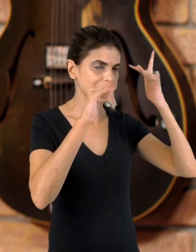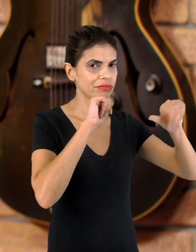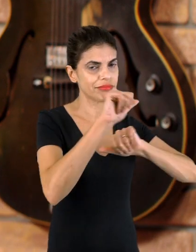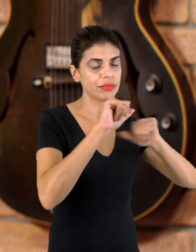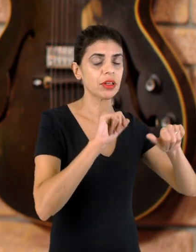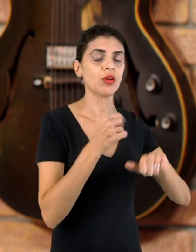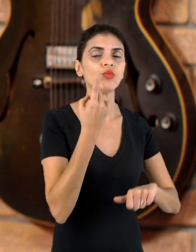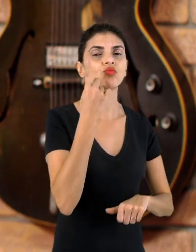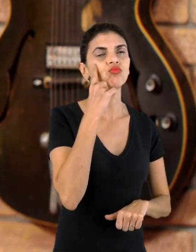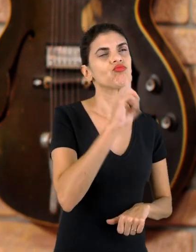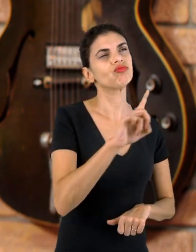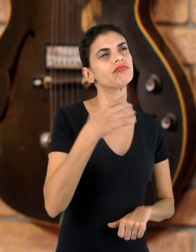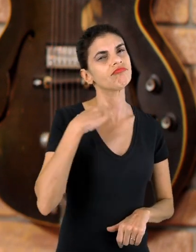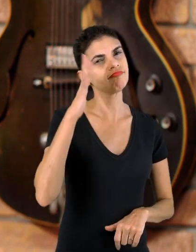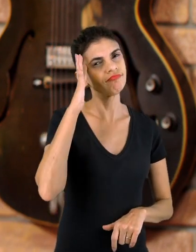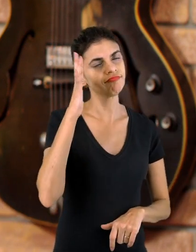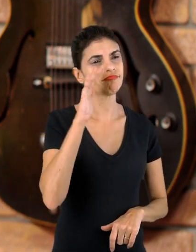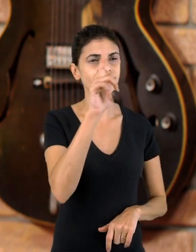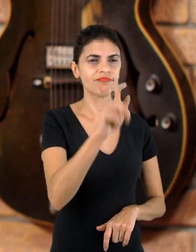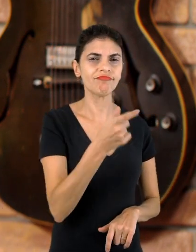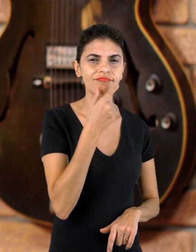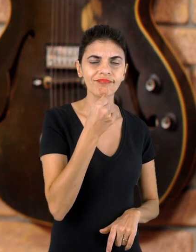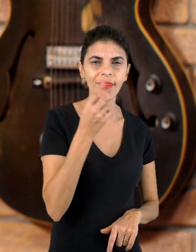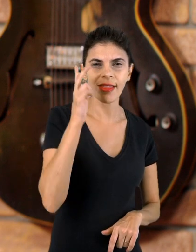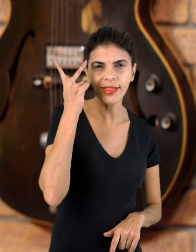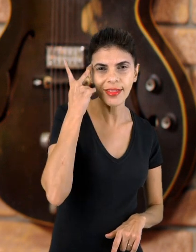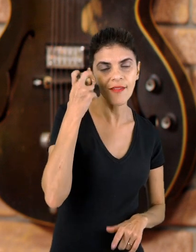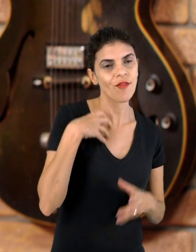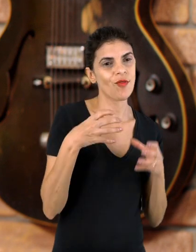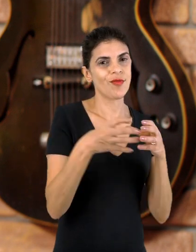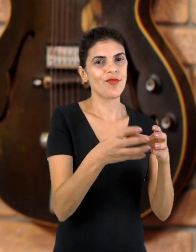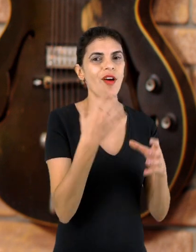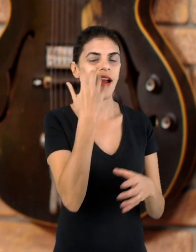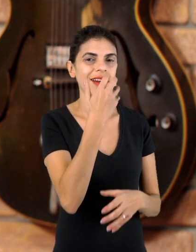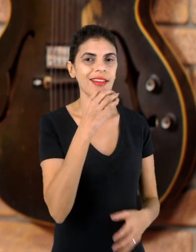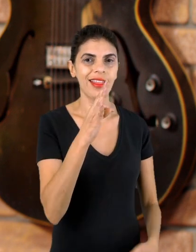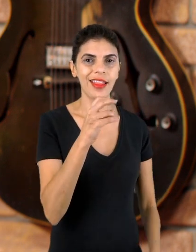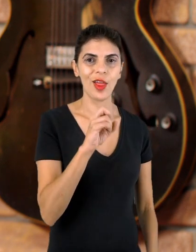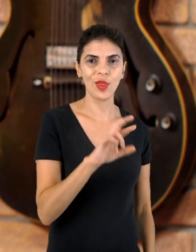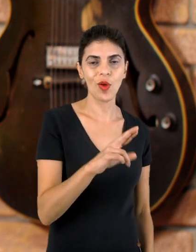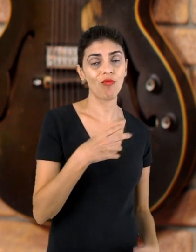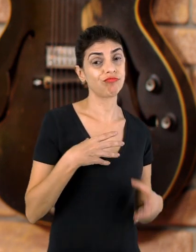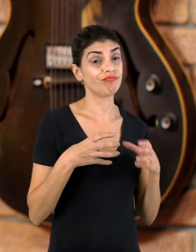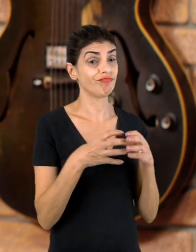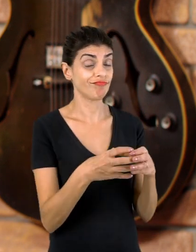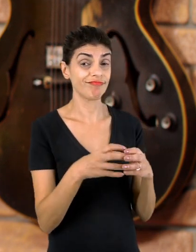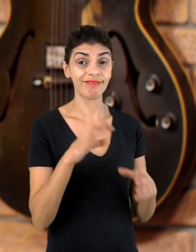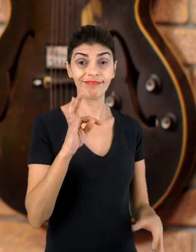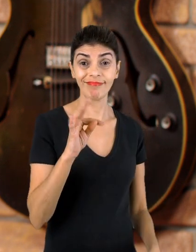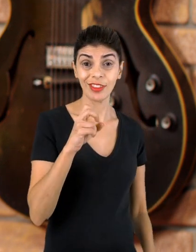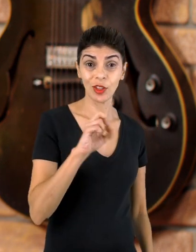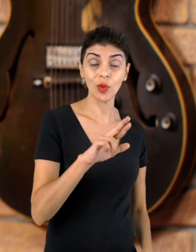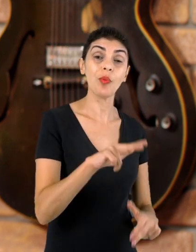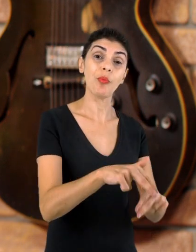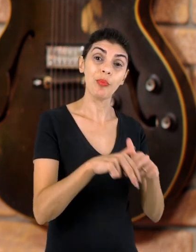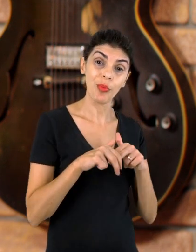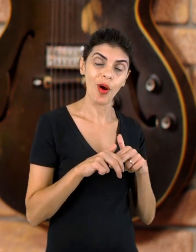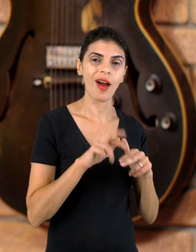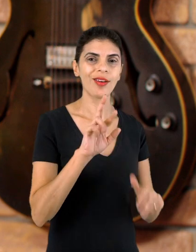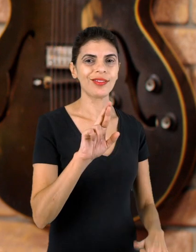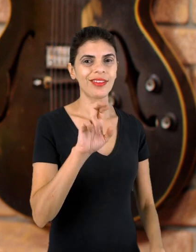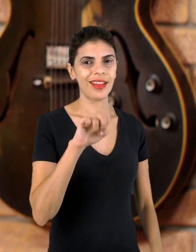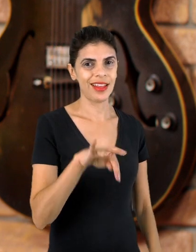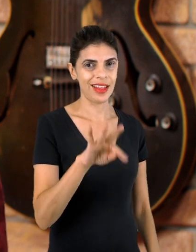Aí um dia eu falei, quer saber? Os meninos são mais divertidos, eu vou cantar com os tenores. Uhum. Aí fiquei, virei tenorina, por causa do Renato